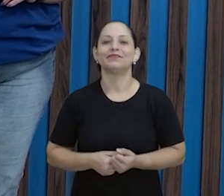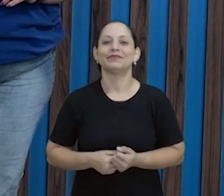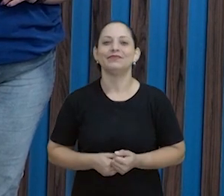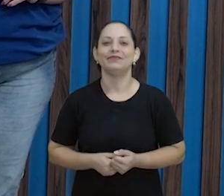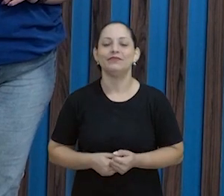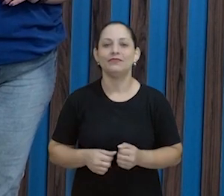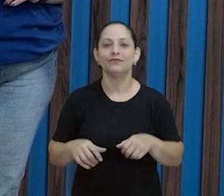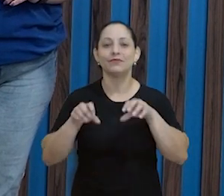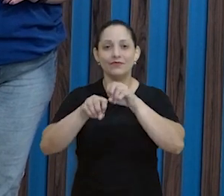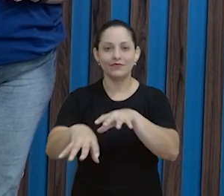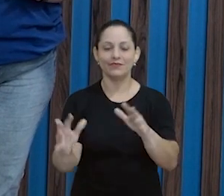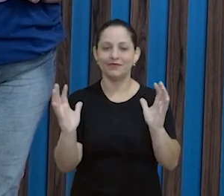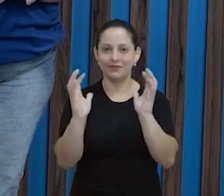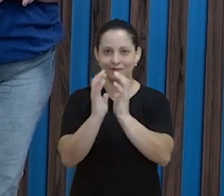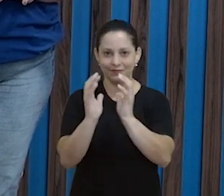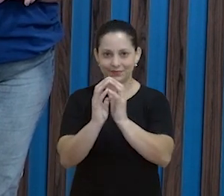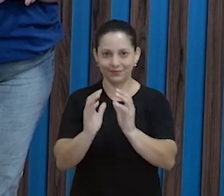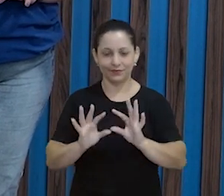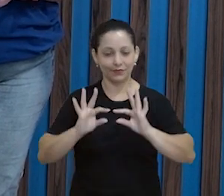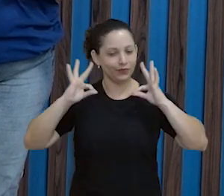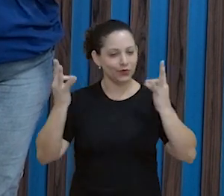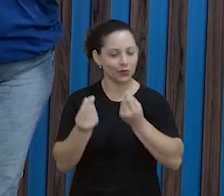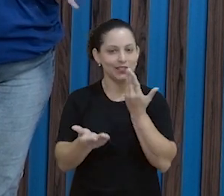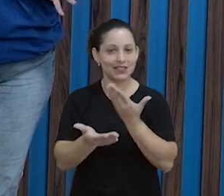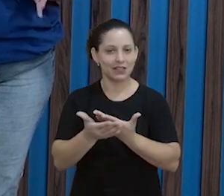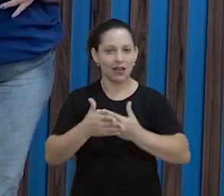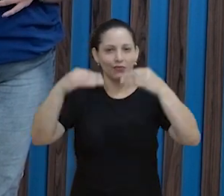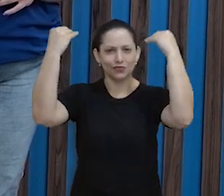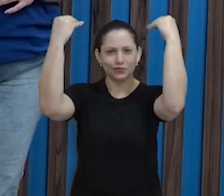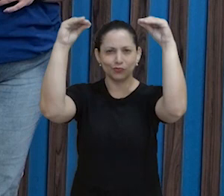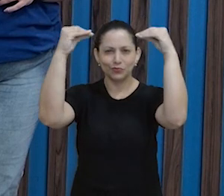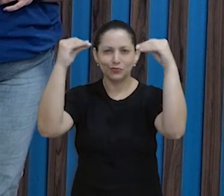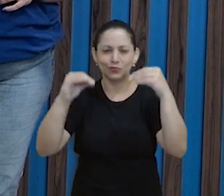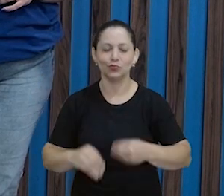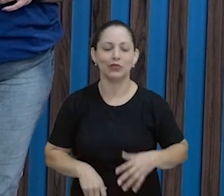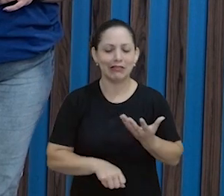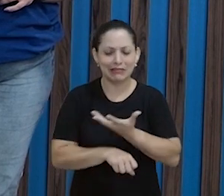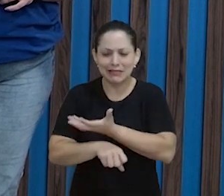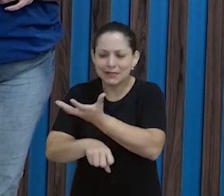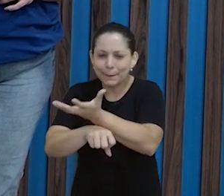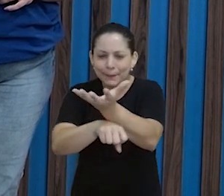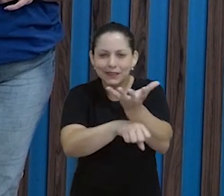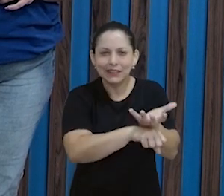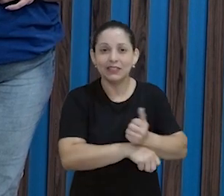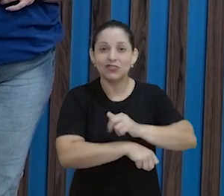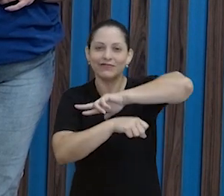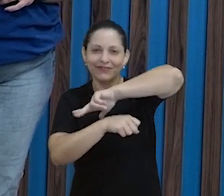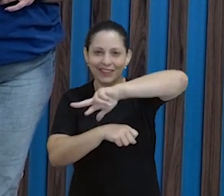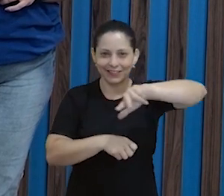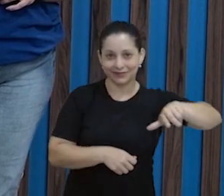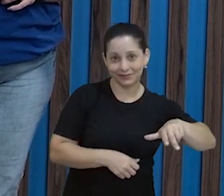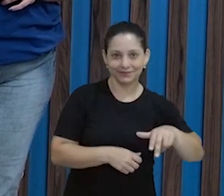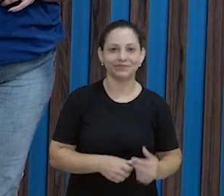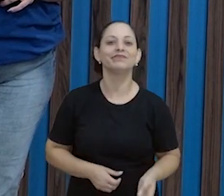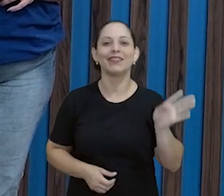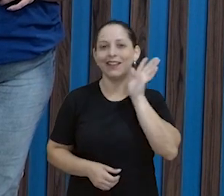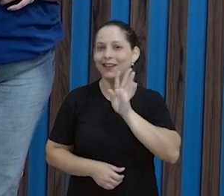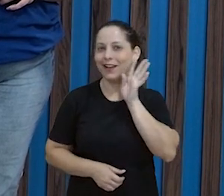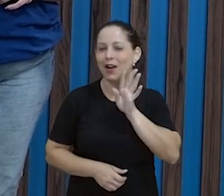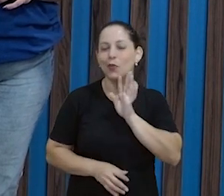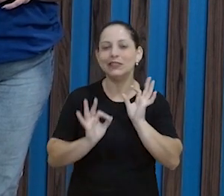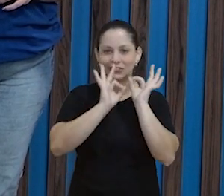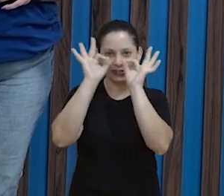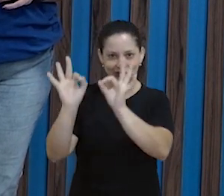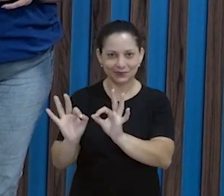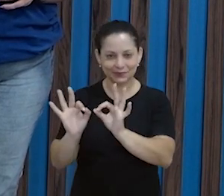no Educa Recife, né? E ver lá as aulas da gente, tá certo? Tem todas as disciplinas para vocês. Vai ser bem bacana dar uma olhadinha nesse material,